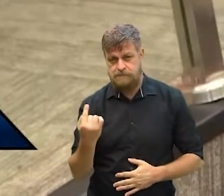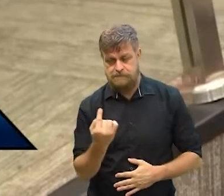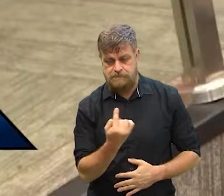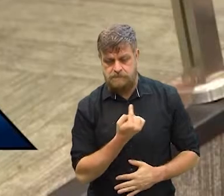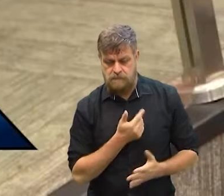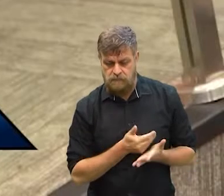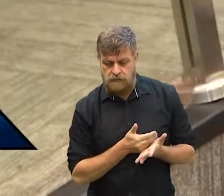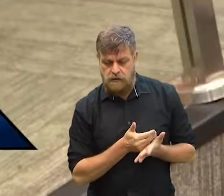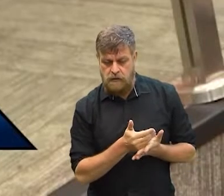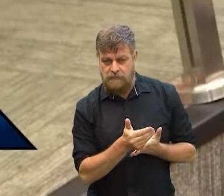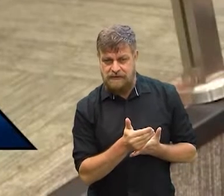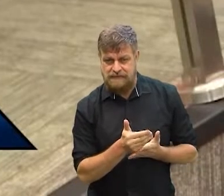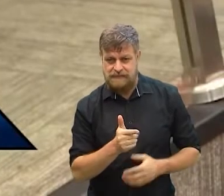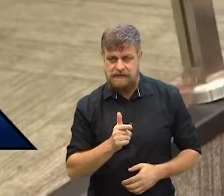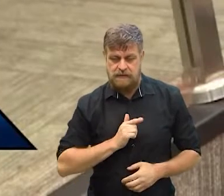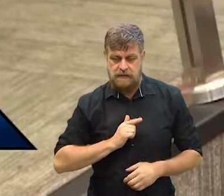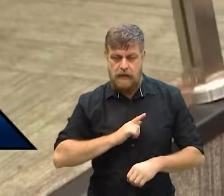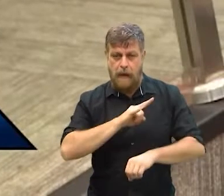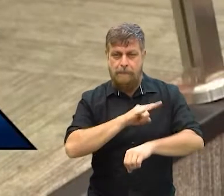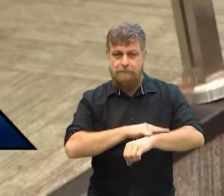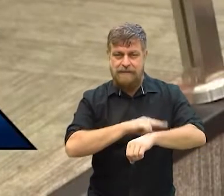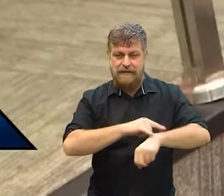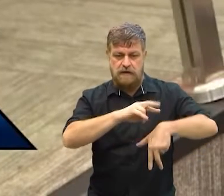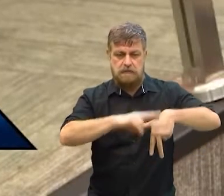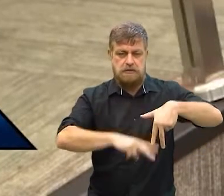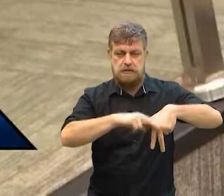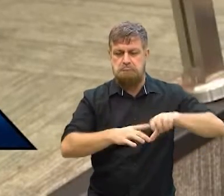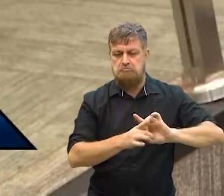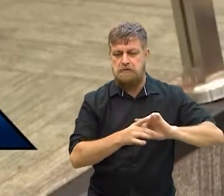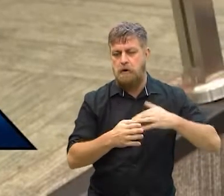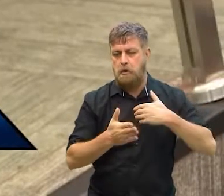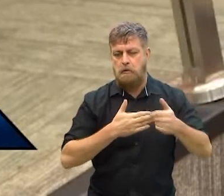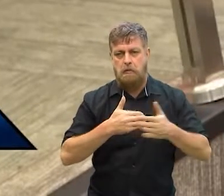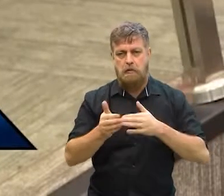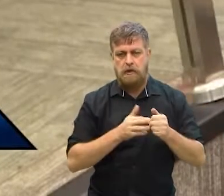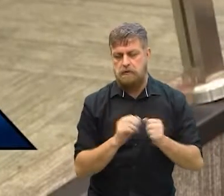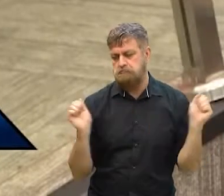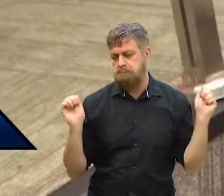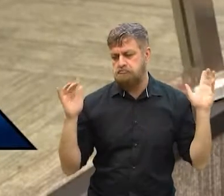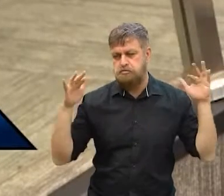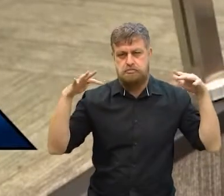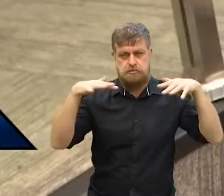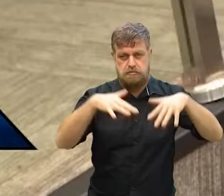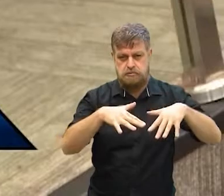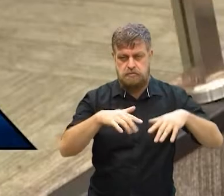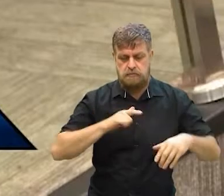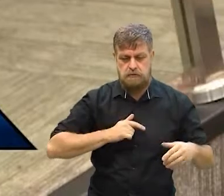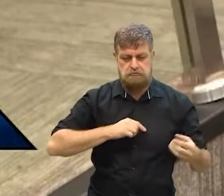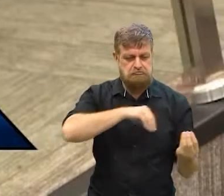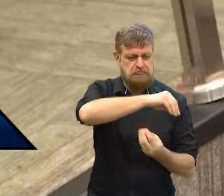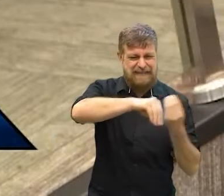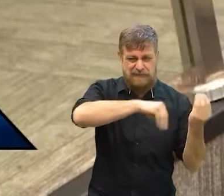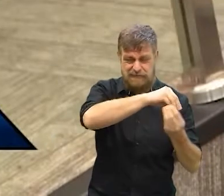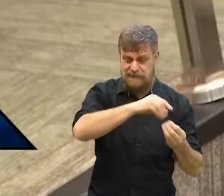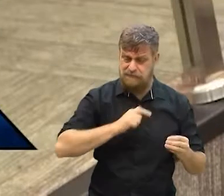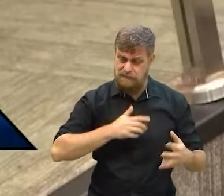começa a tentar instalar, né, banheiros de higiene em que todos podem, entre aspas, frequentar. Isso pode